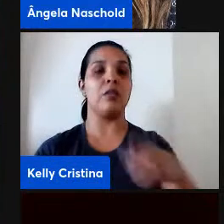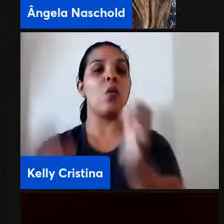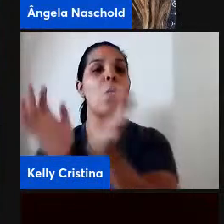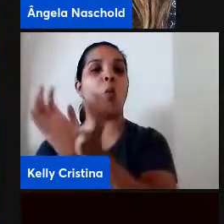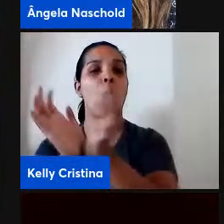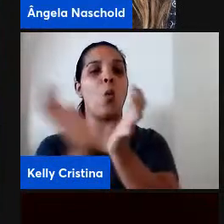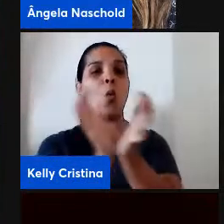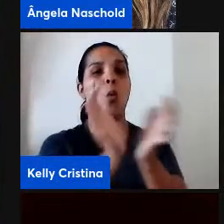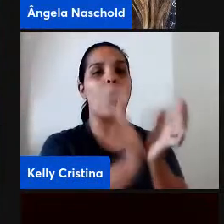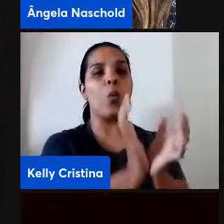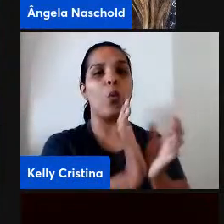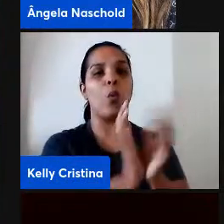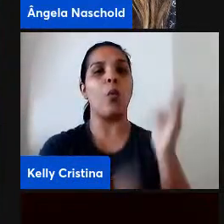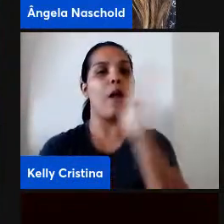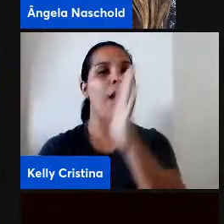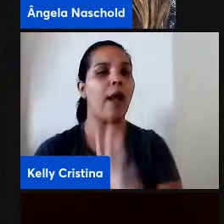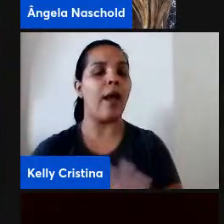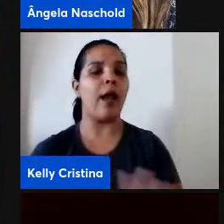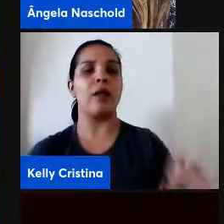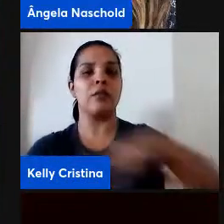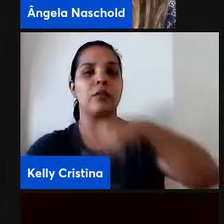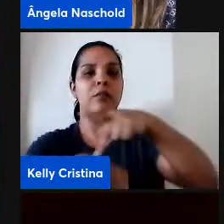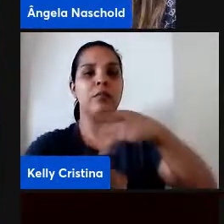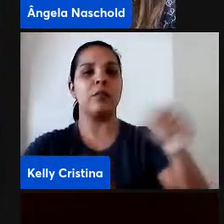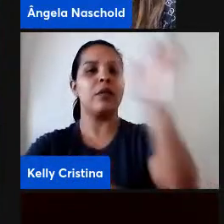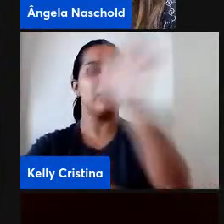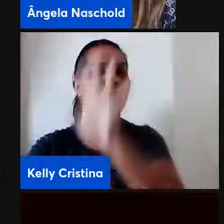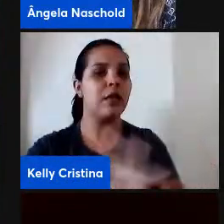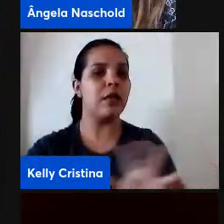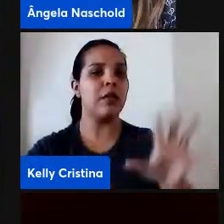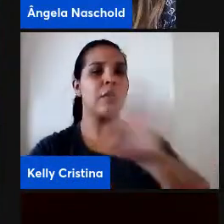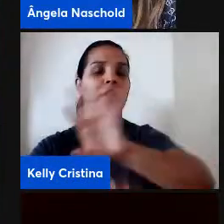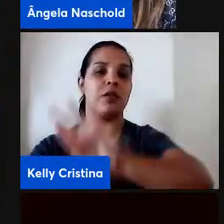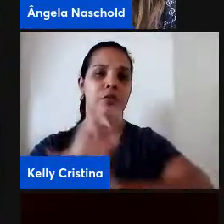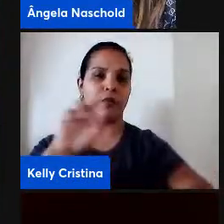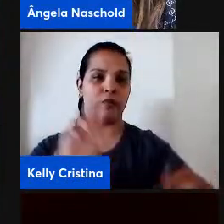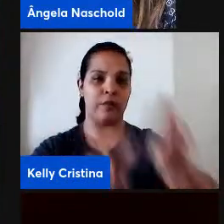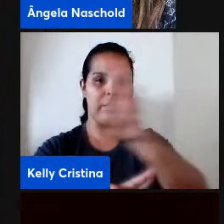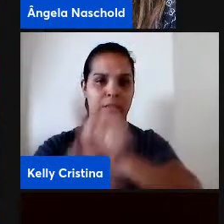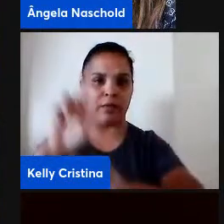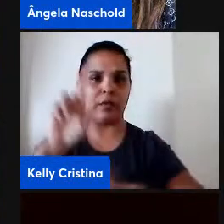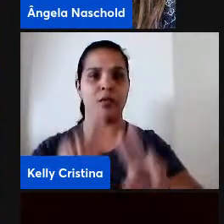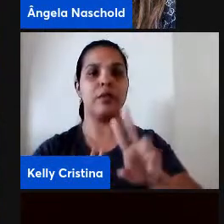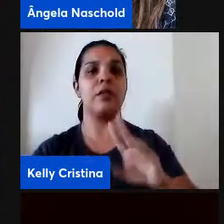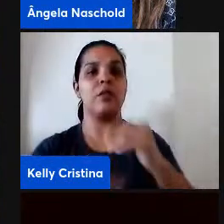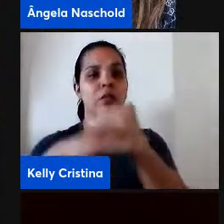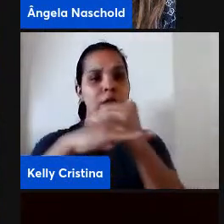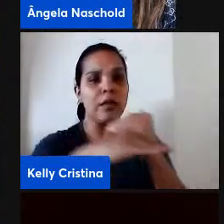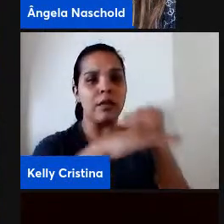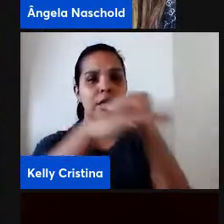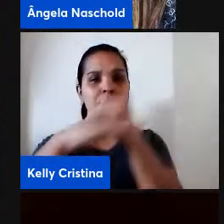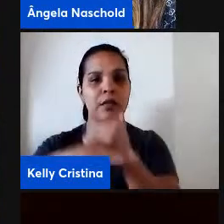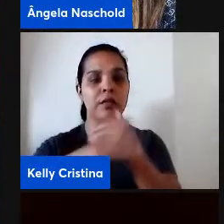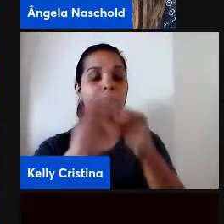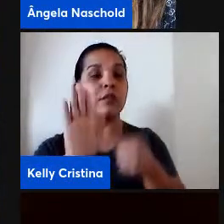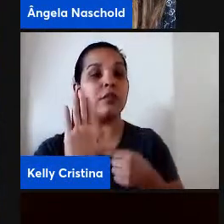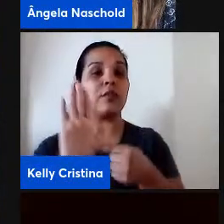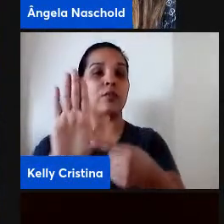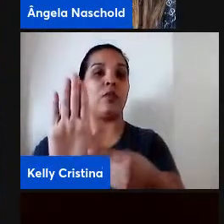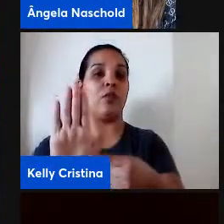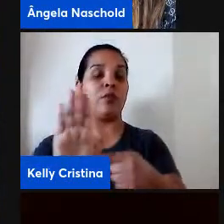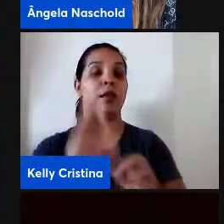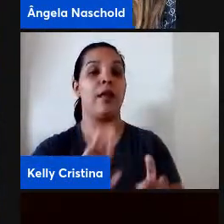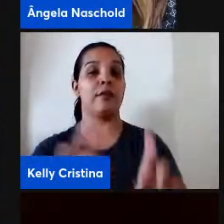nações são diferentes. E o conceito de equidade se refere a essas